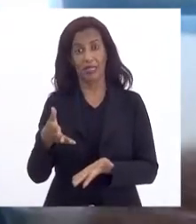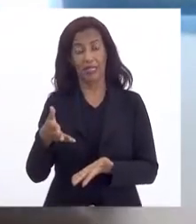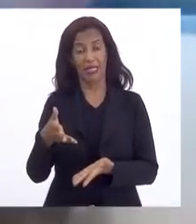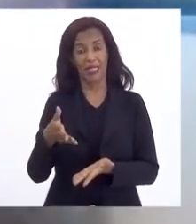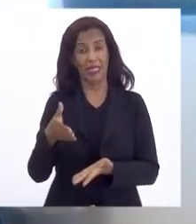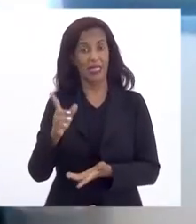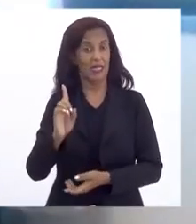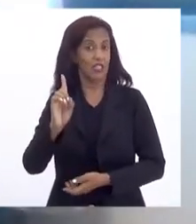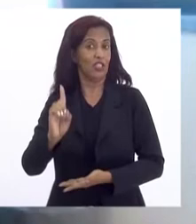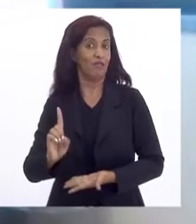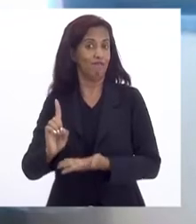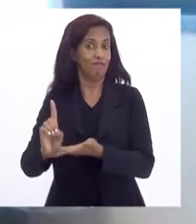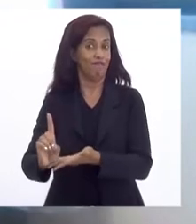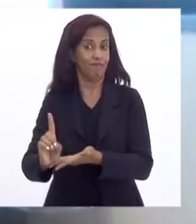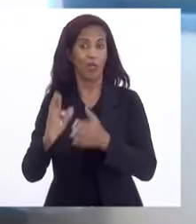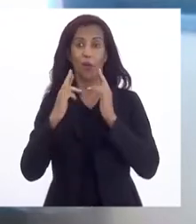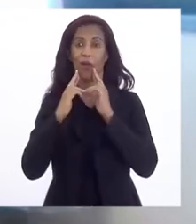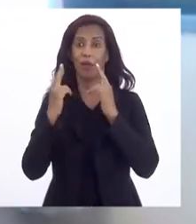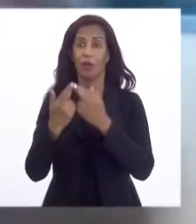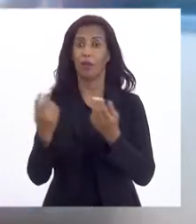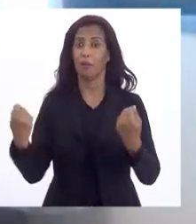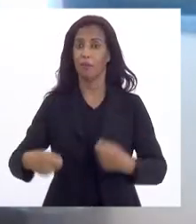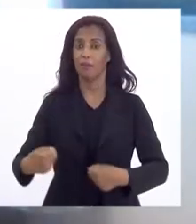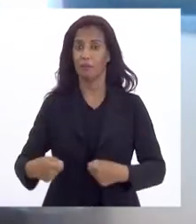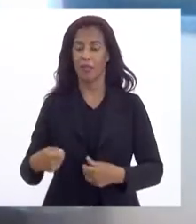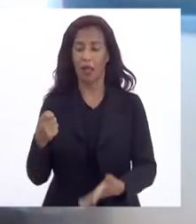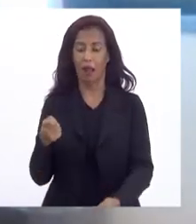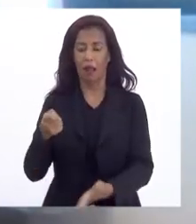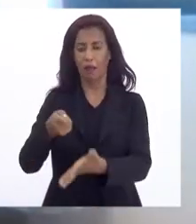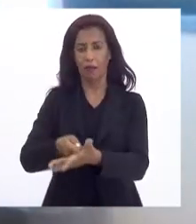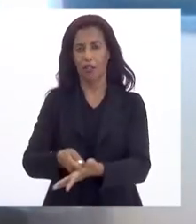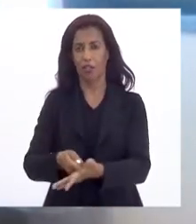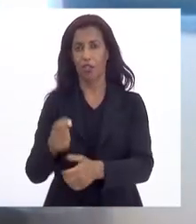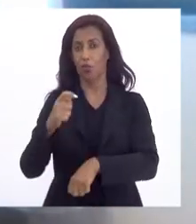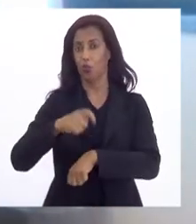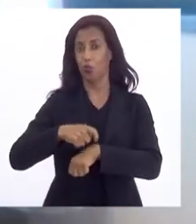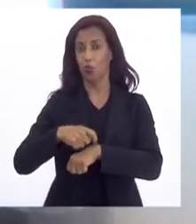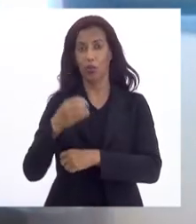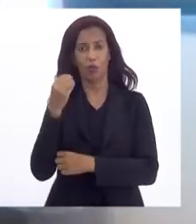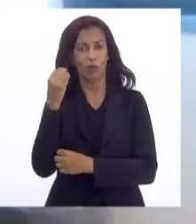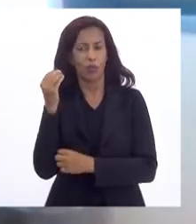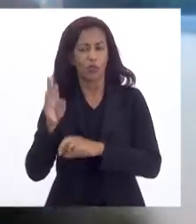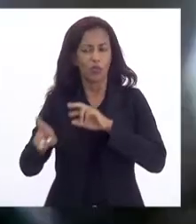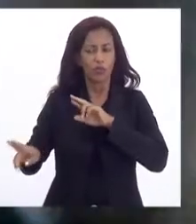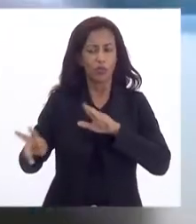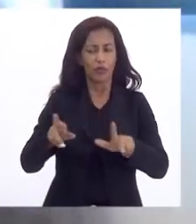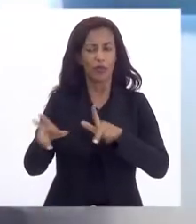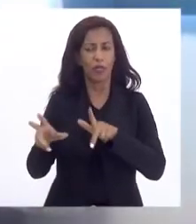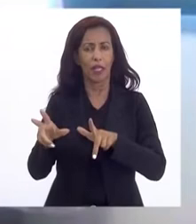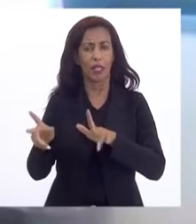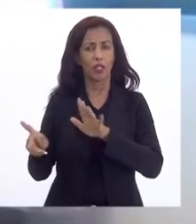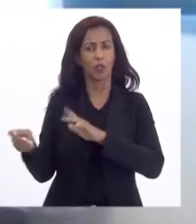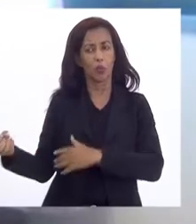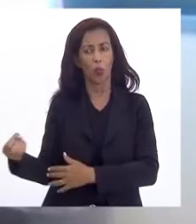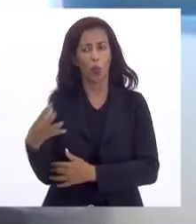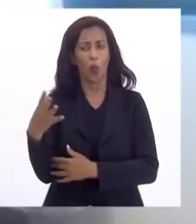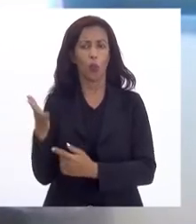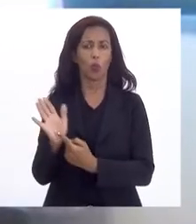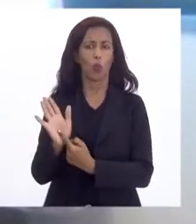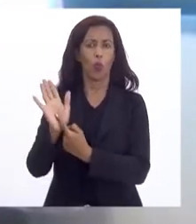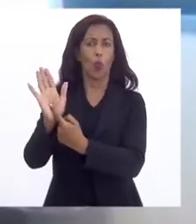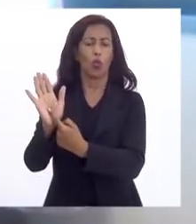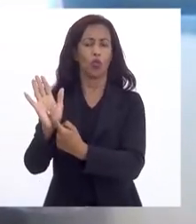ele respondeu, a audiência deveria, claro, garantir um tempo diferenciado para o órgão ambiental apresentar as